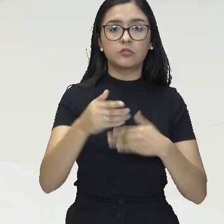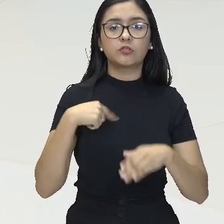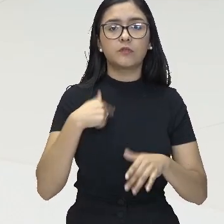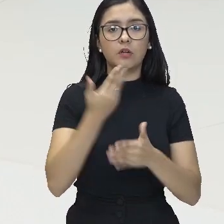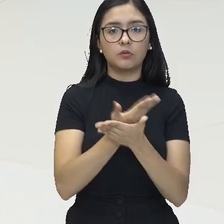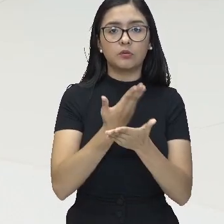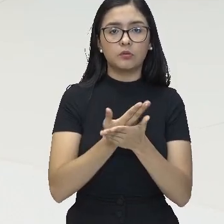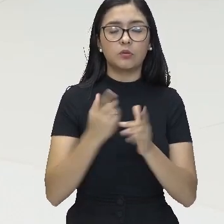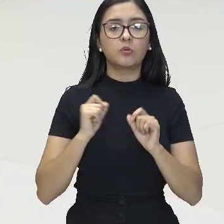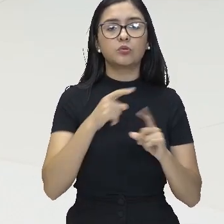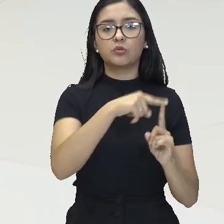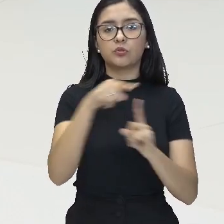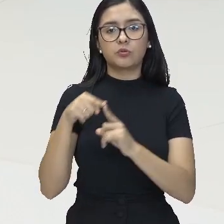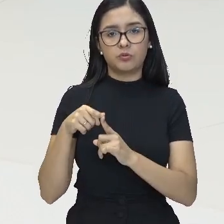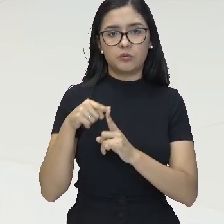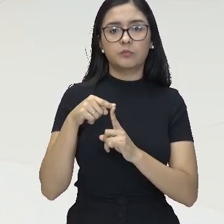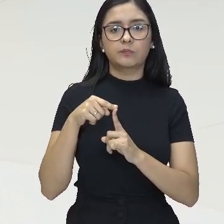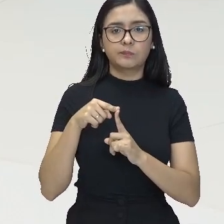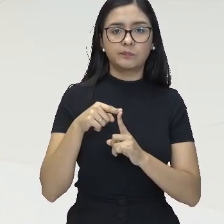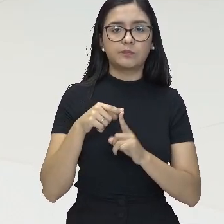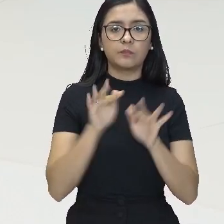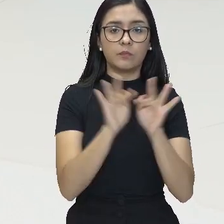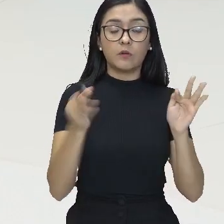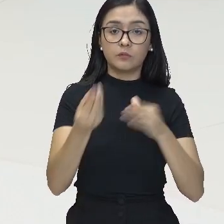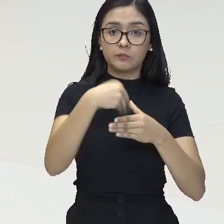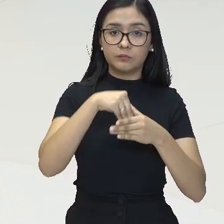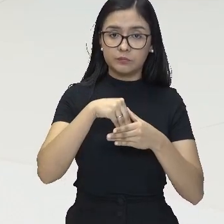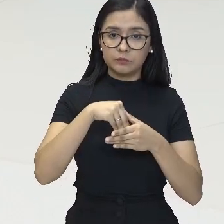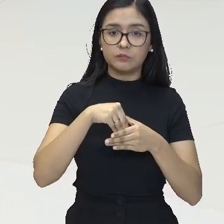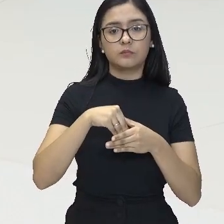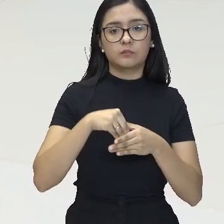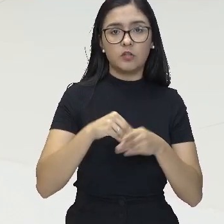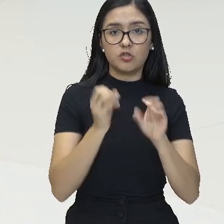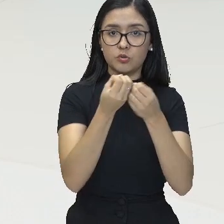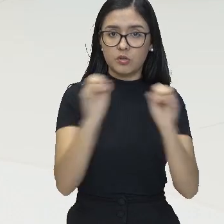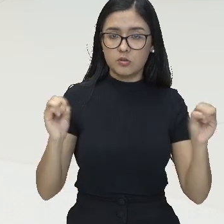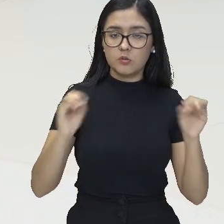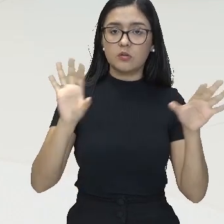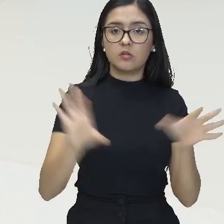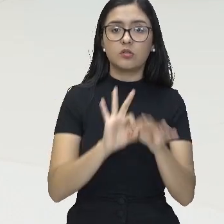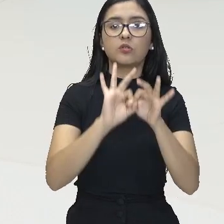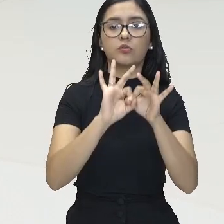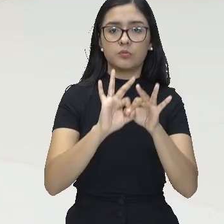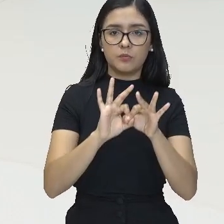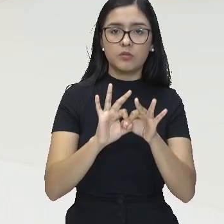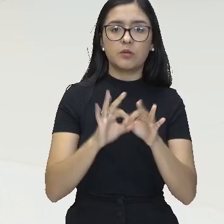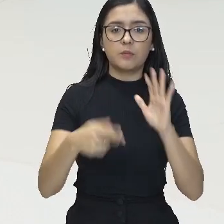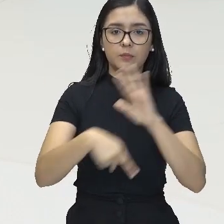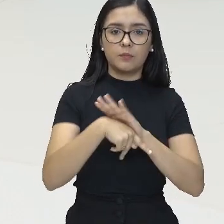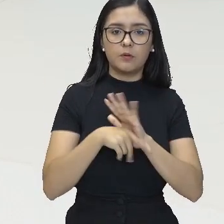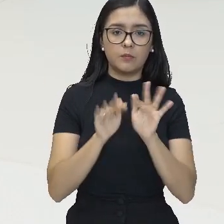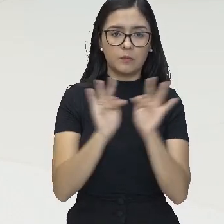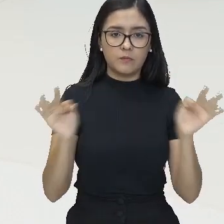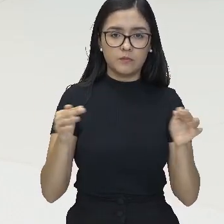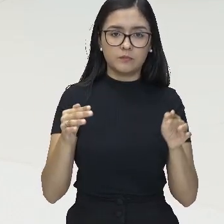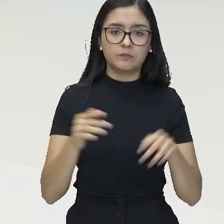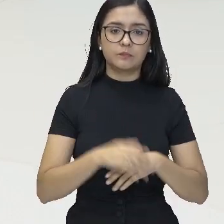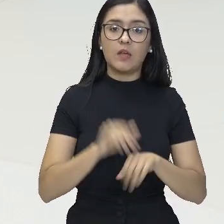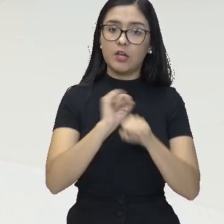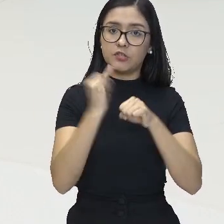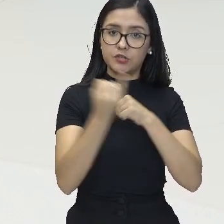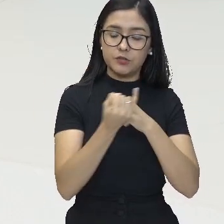as locuções dentro das orações subordinadas adjetiva ou o